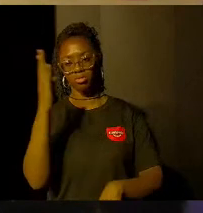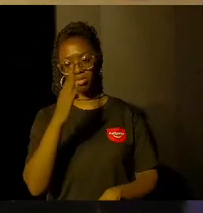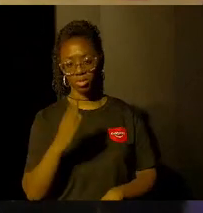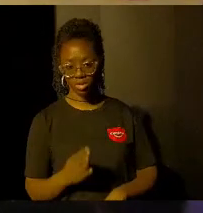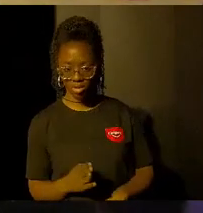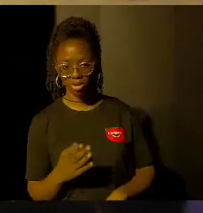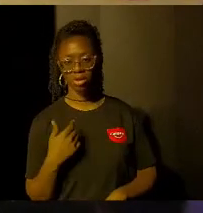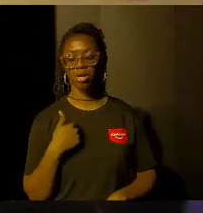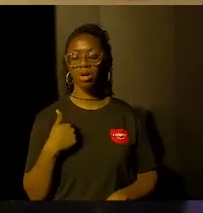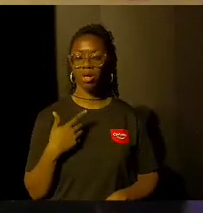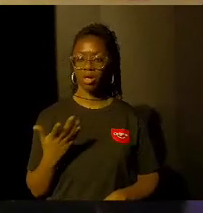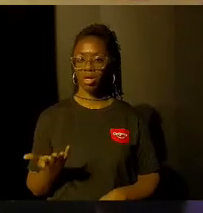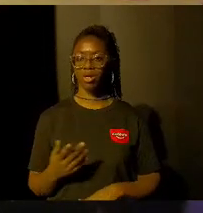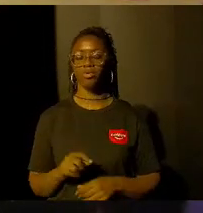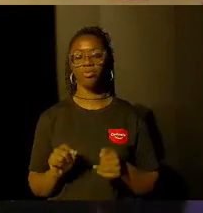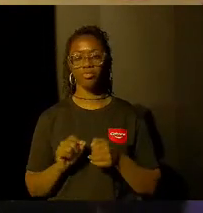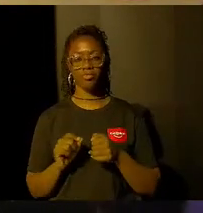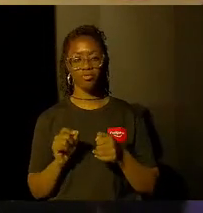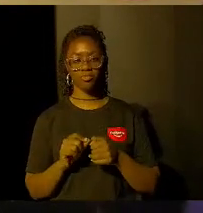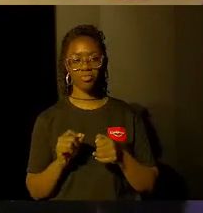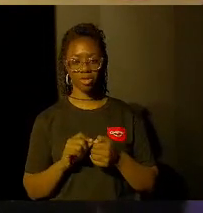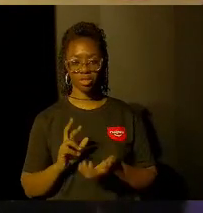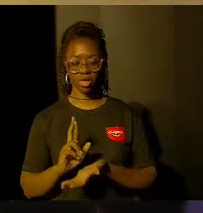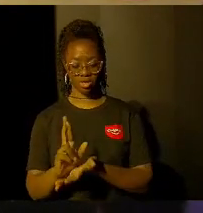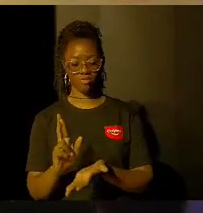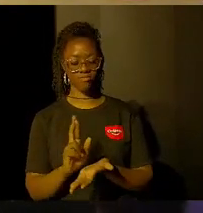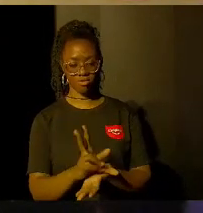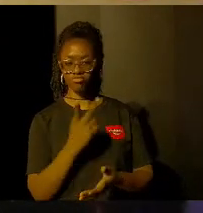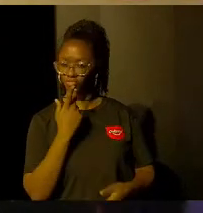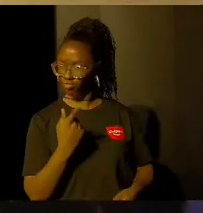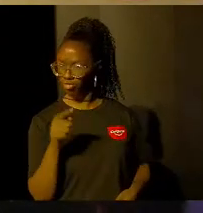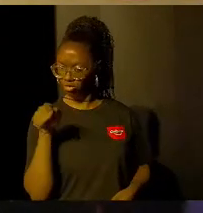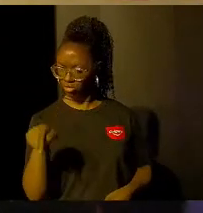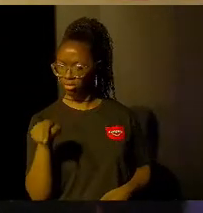B eu faço faço referência exatamente